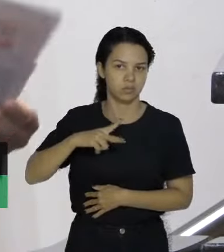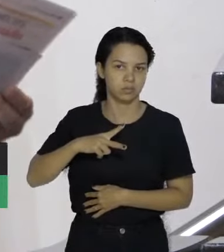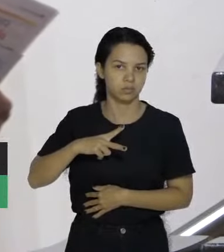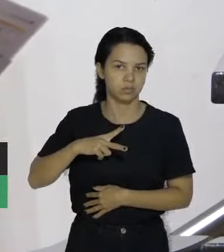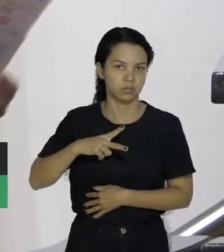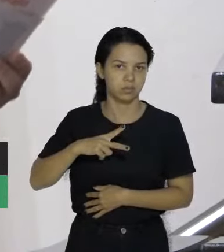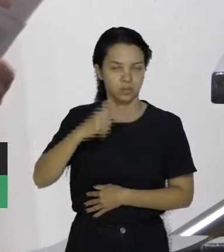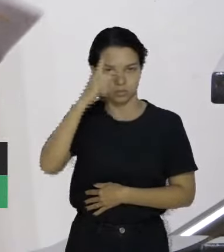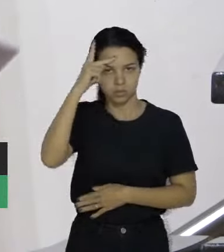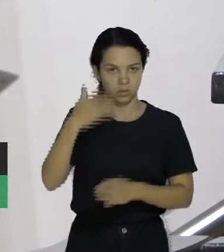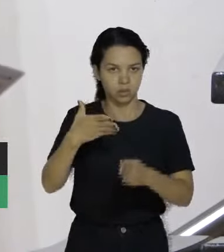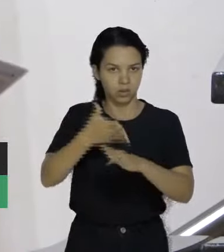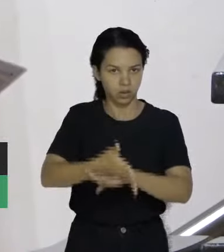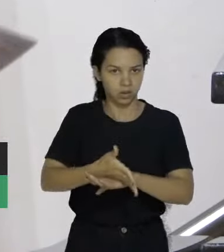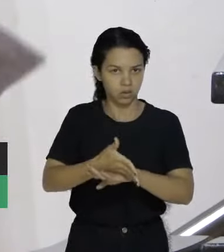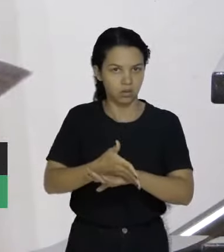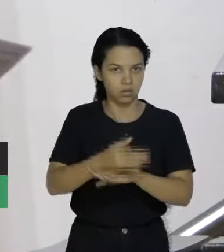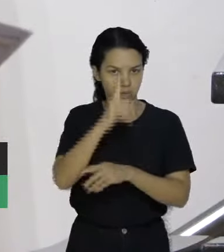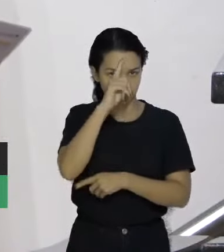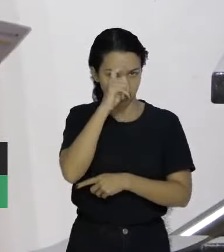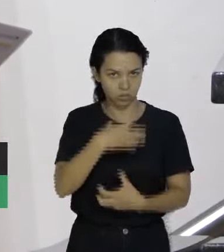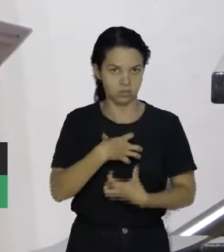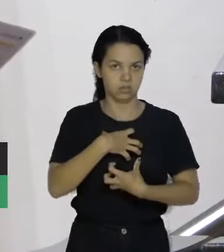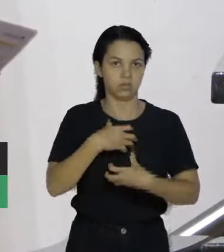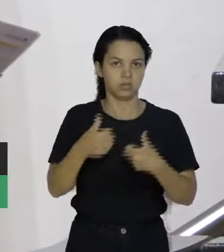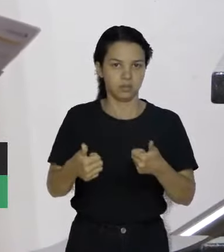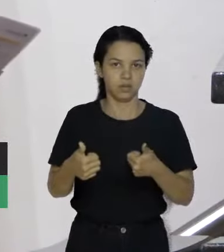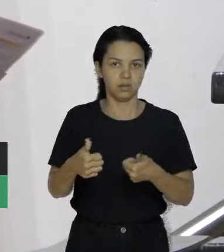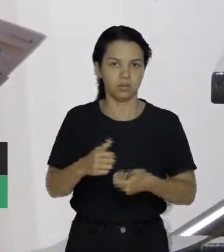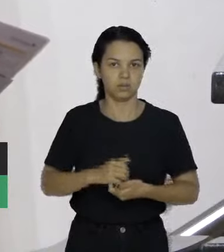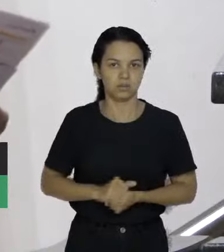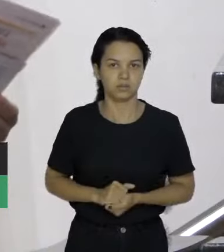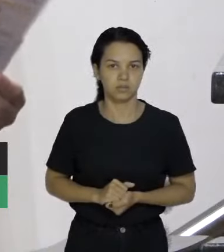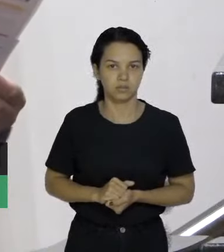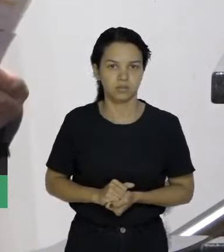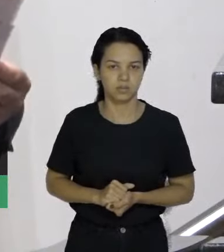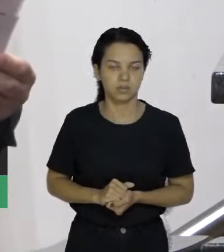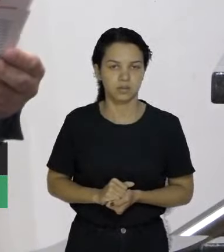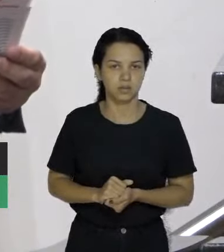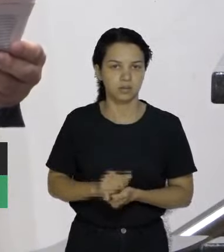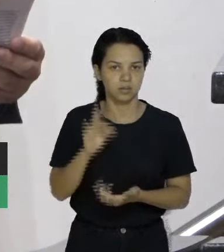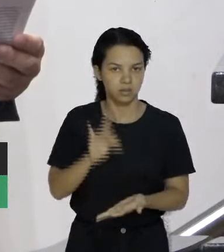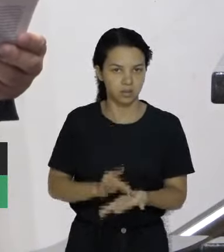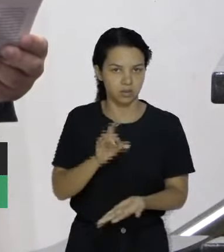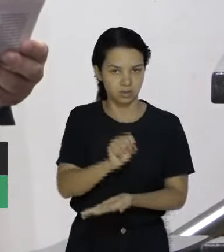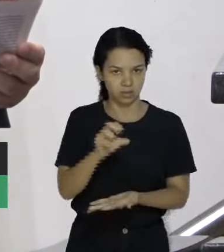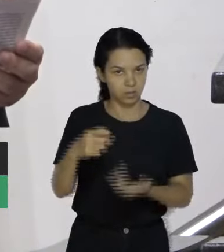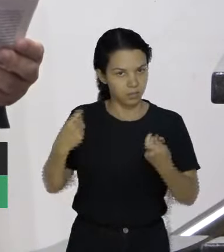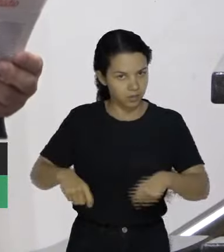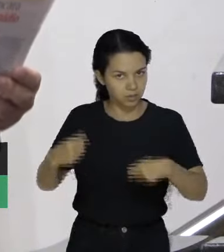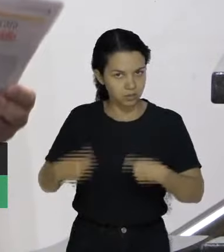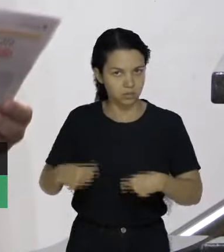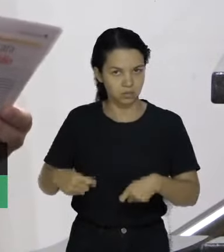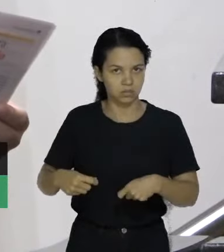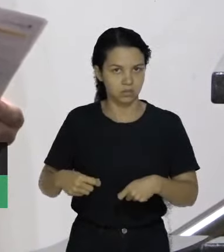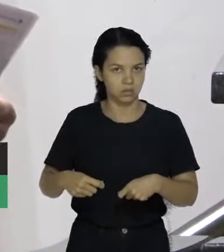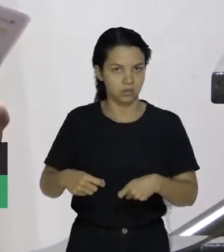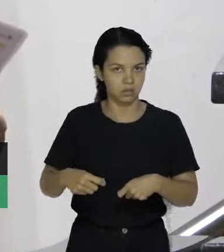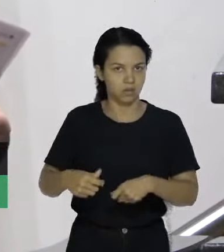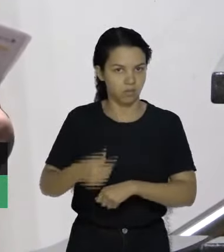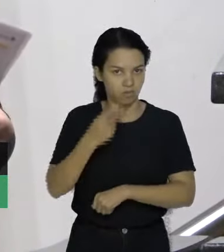entra no hospital já se sinta bem é assim que tem que ser a realidade Santa Catarina tem que ser essa realidade e não fala dos